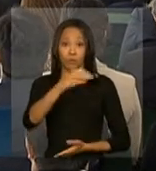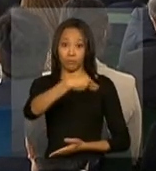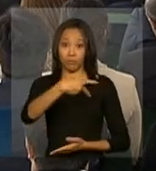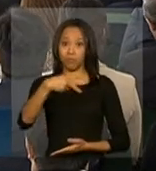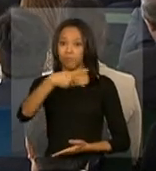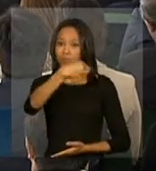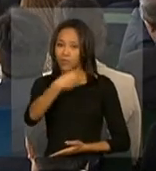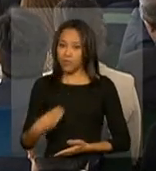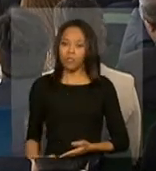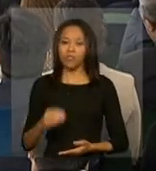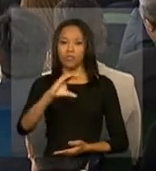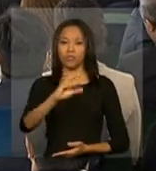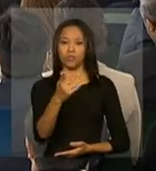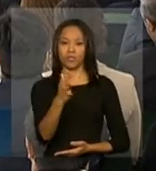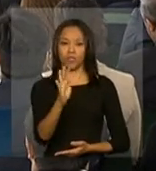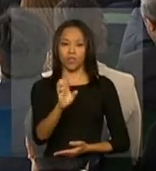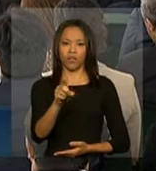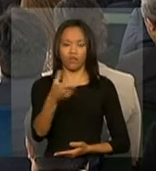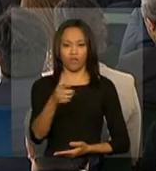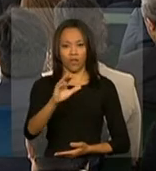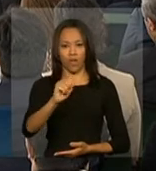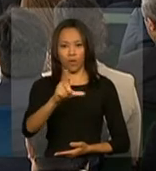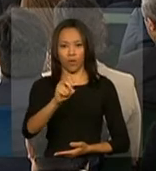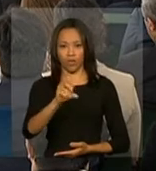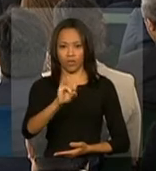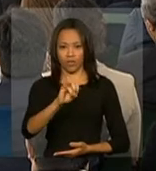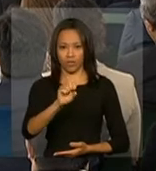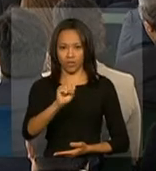da Presidência da República, Aloísio Mercadante.